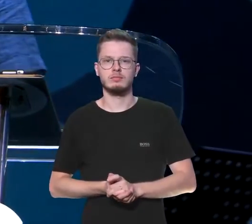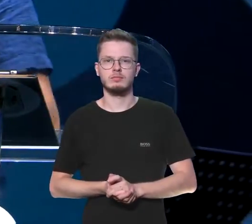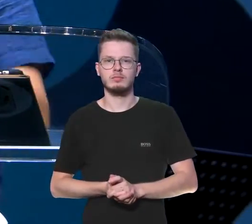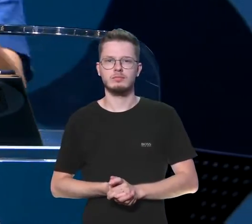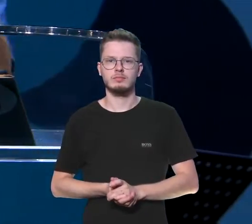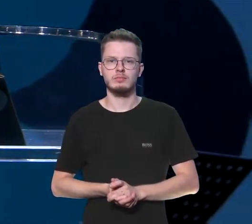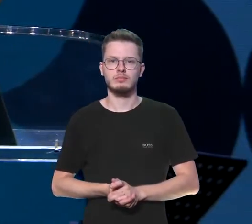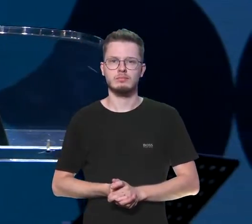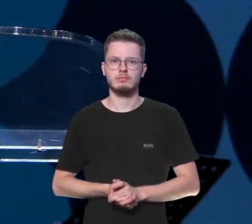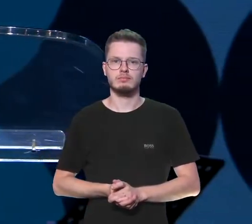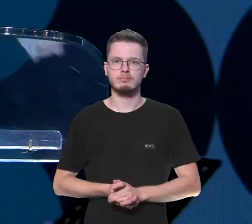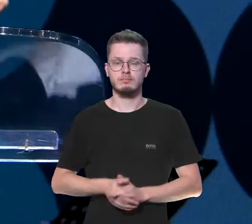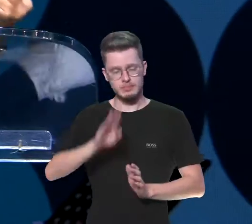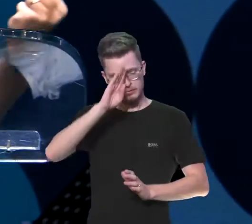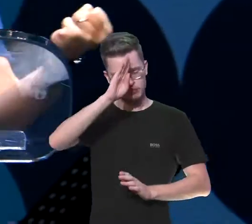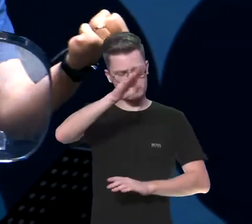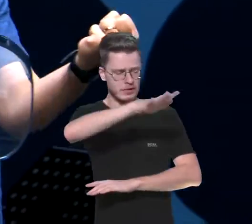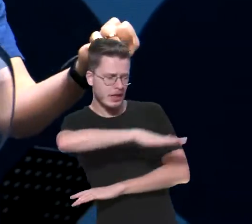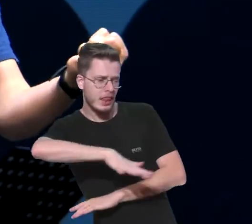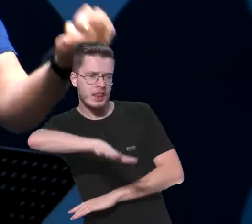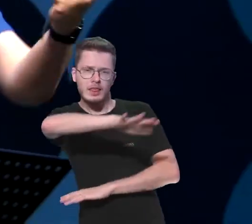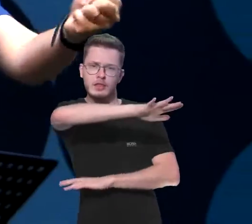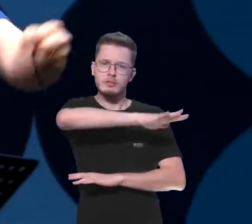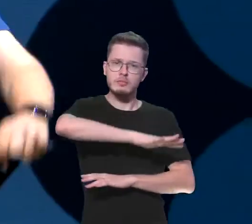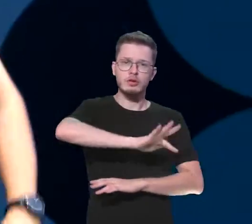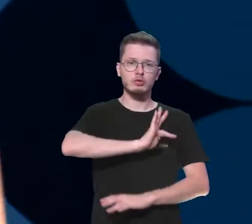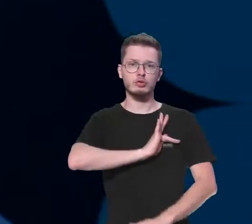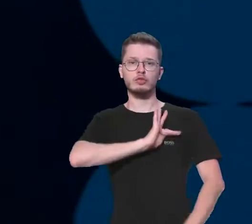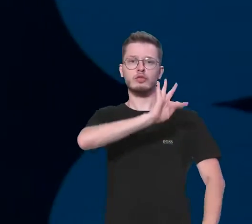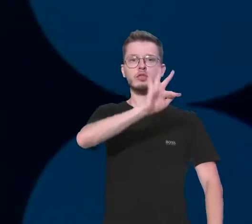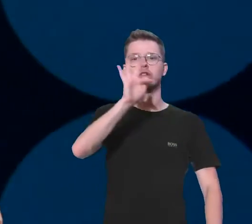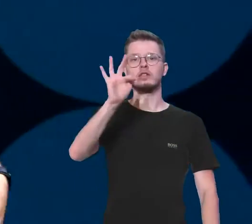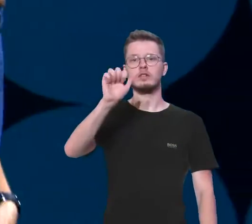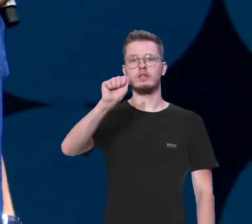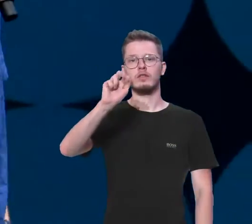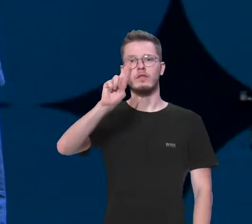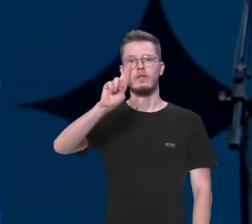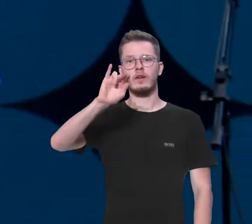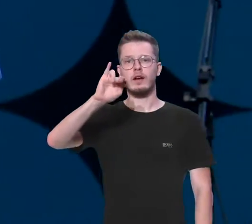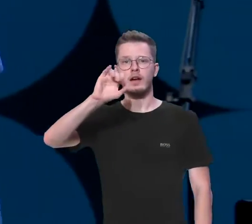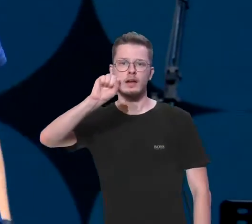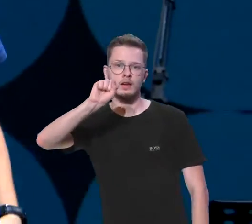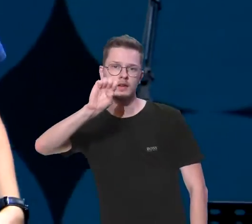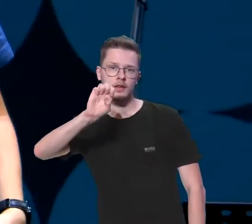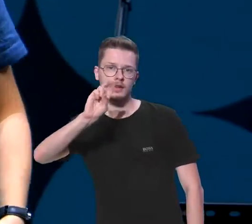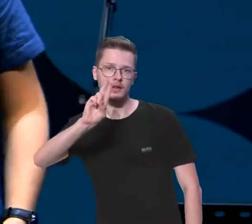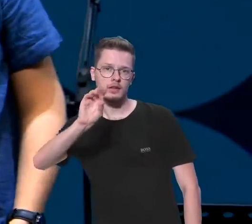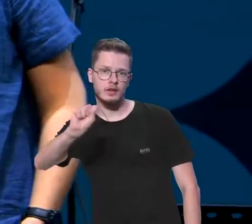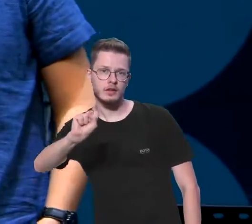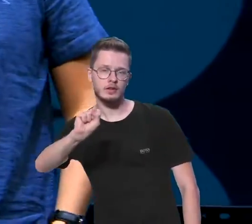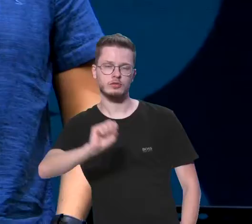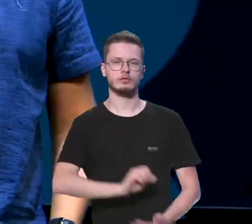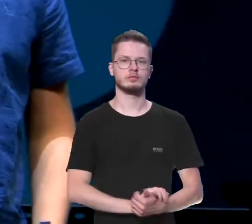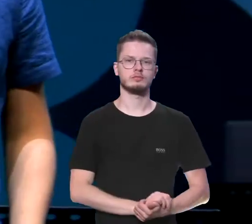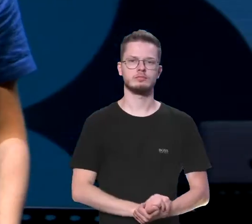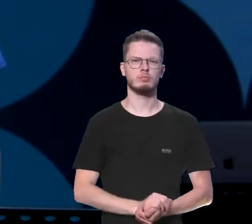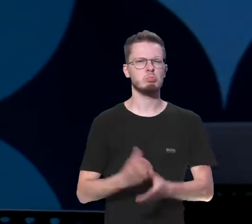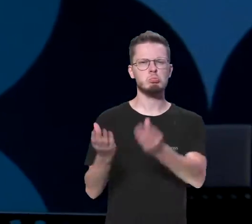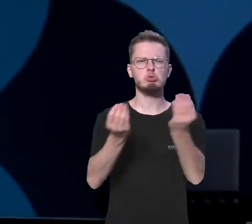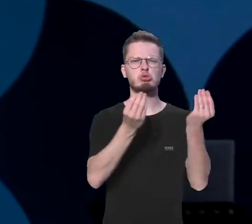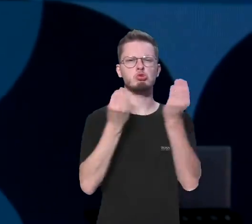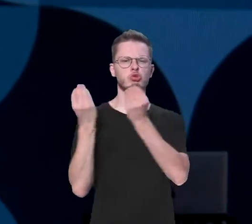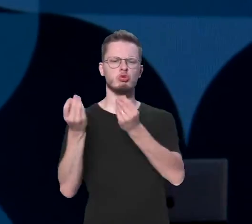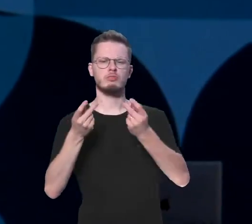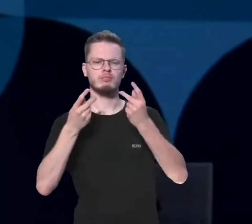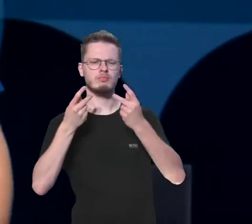fariseus. O espírito verdadeiro da lei tinha se perdido. Vários dos mandamentos que Moisés deu, e